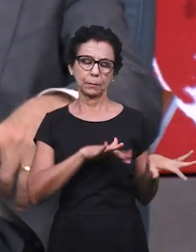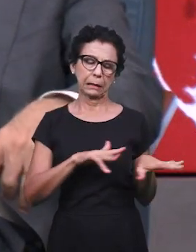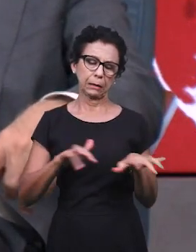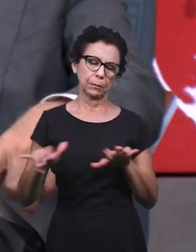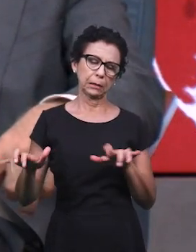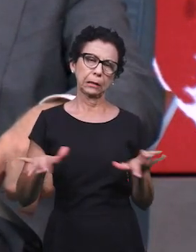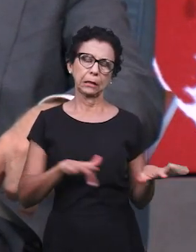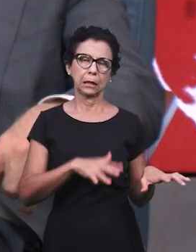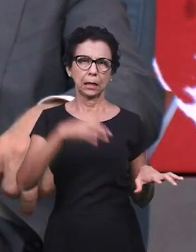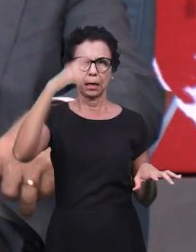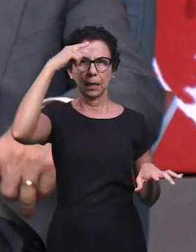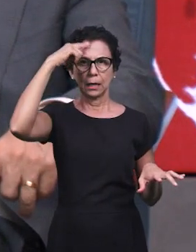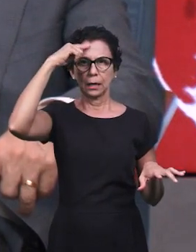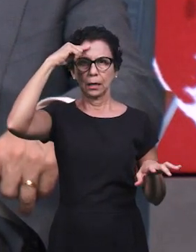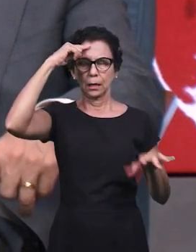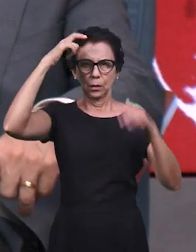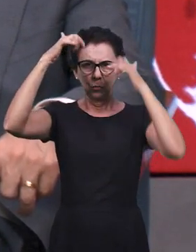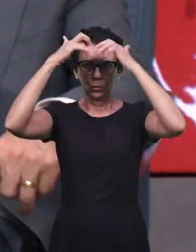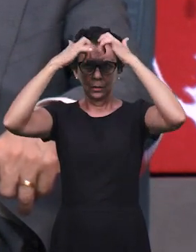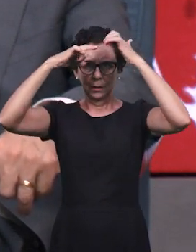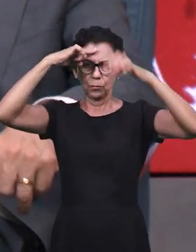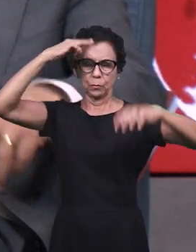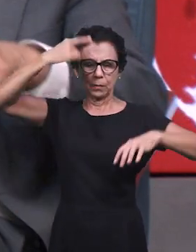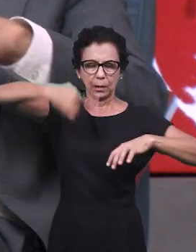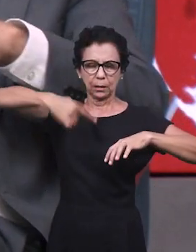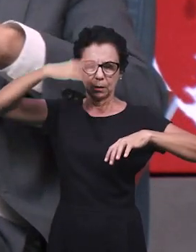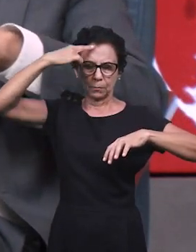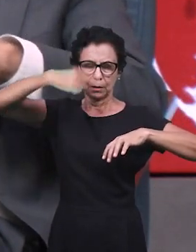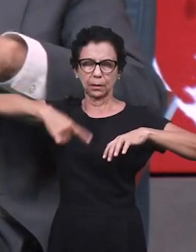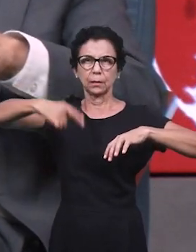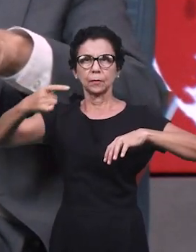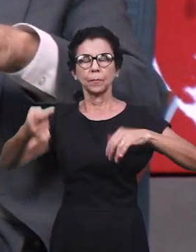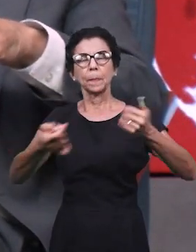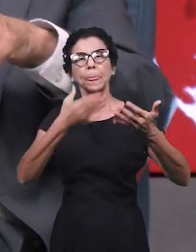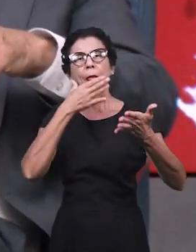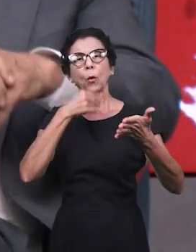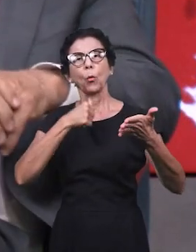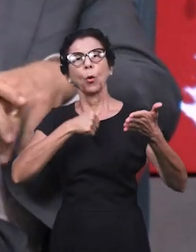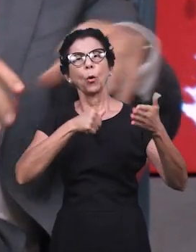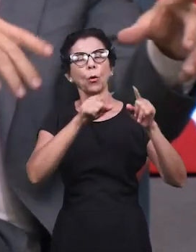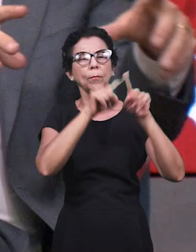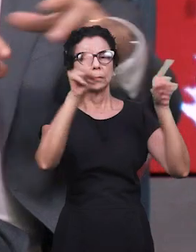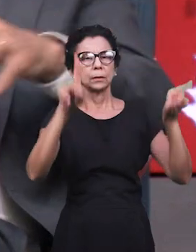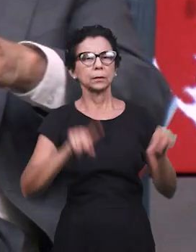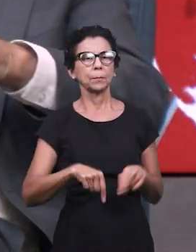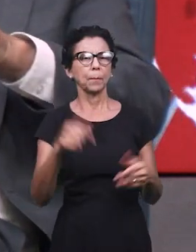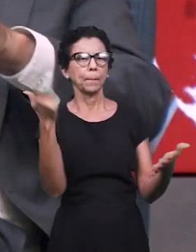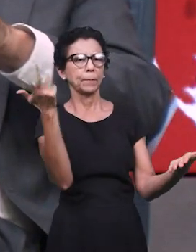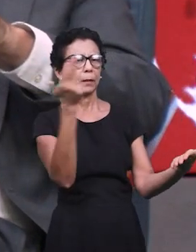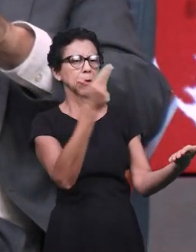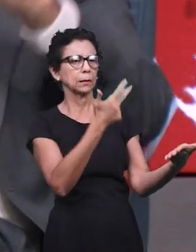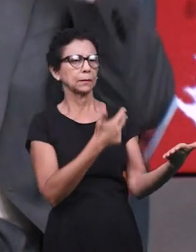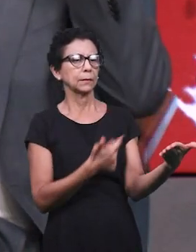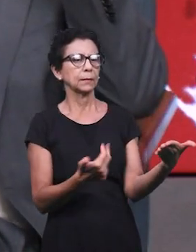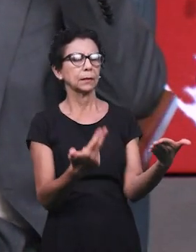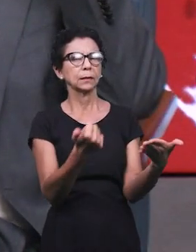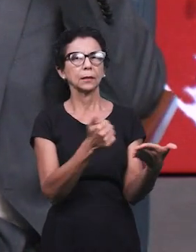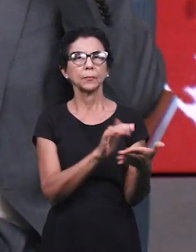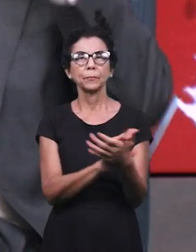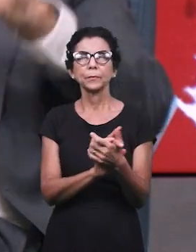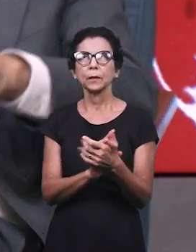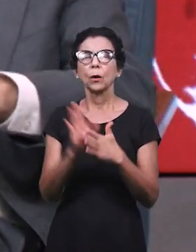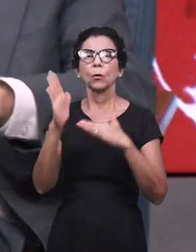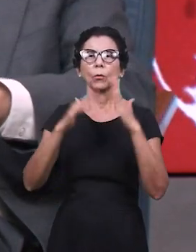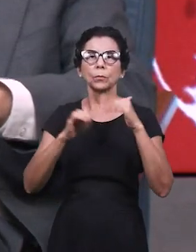mãos, sai daqui. O comando é aqui. O pintor do quadro é o cirurgião. O comando